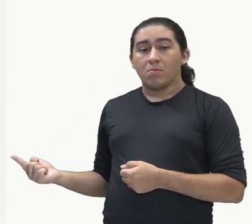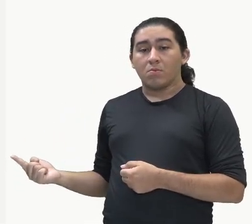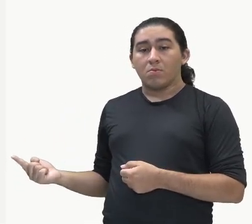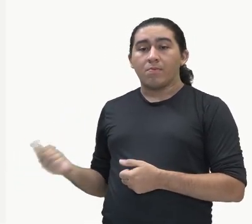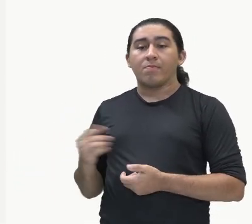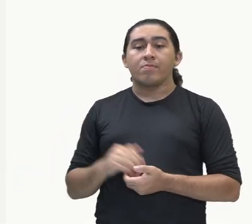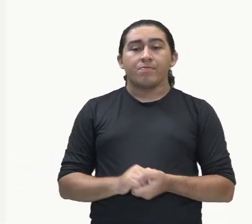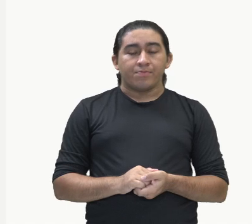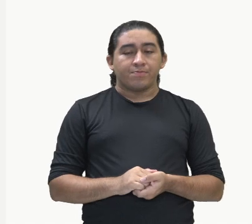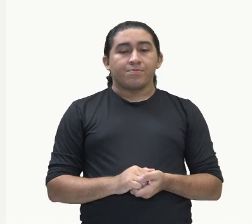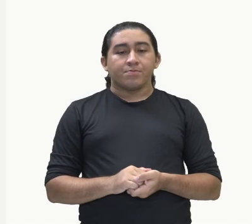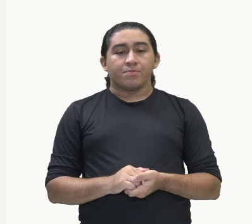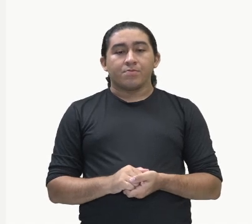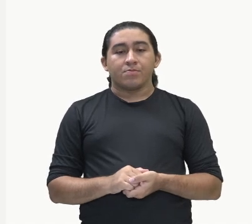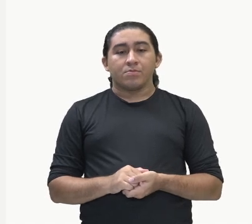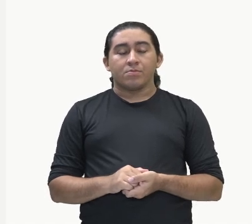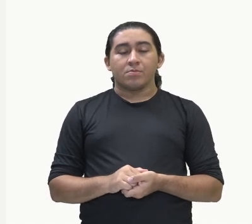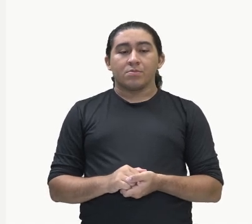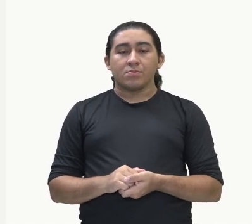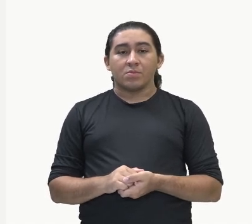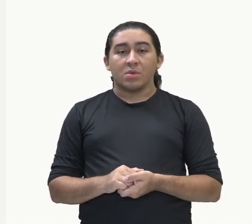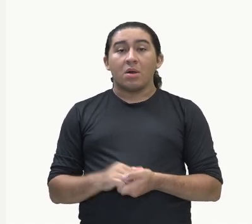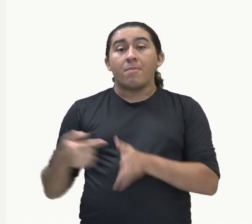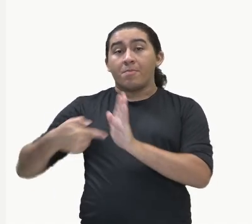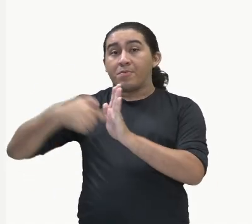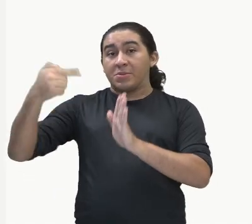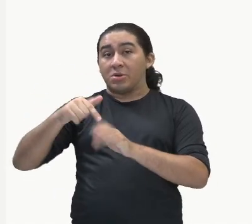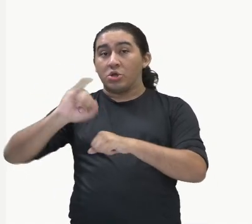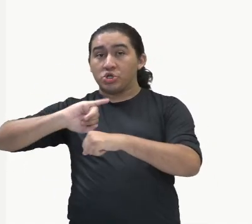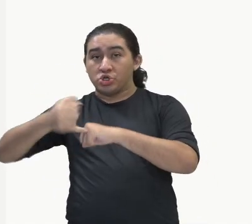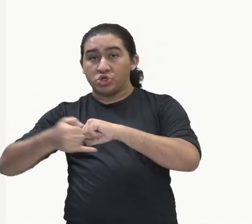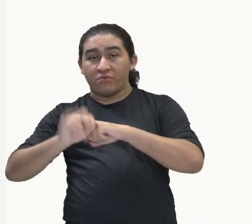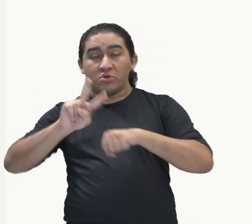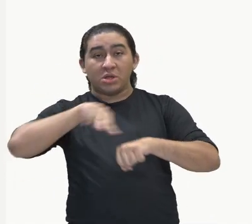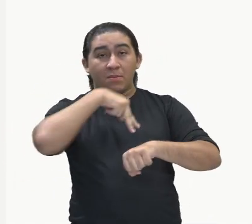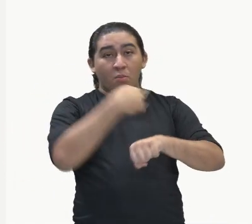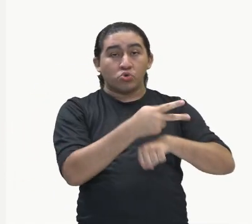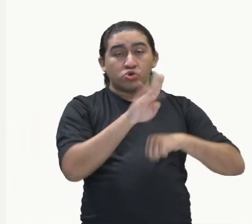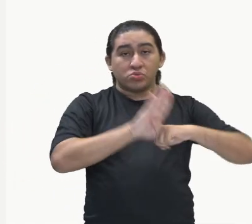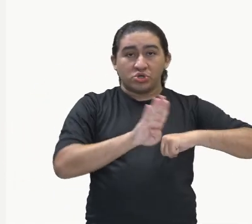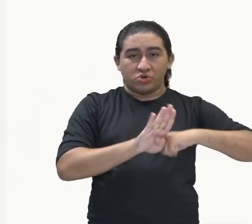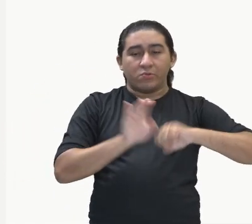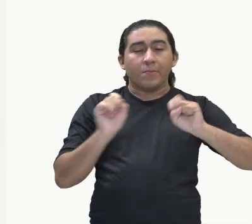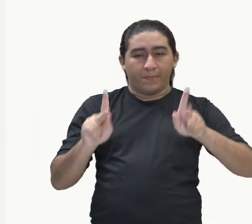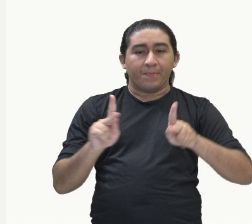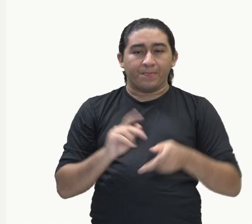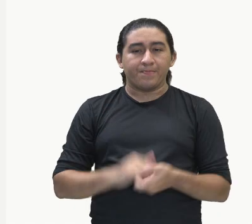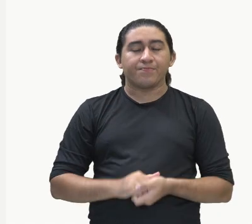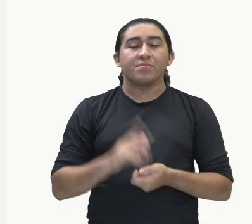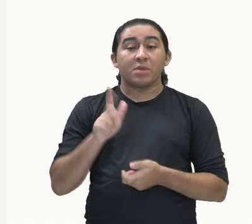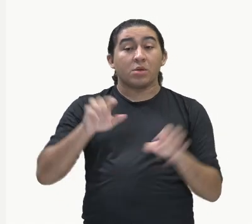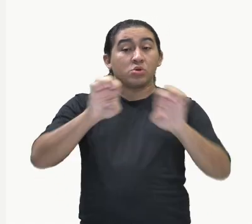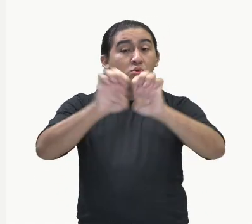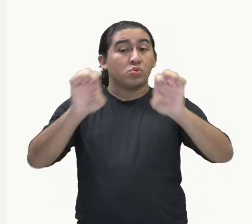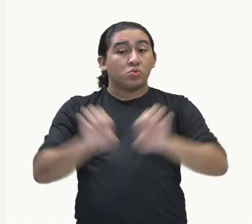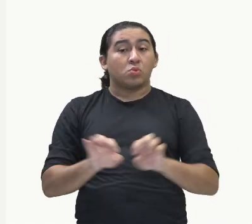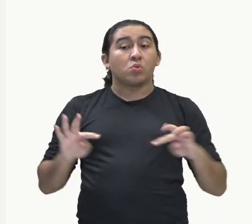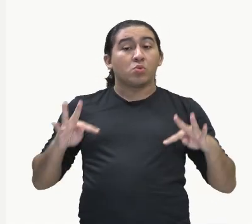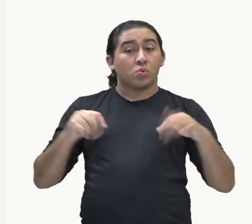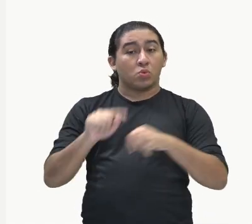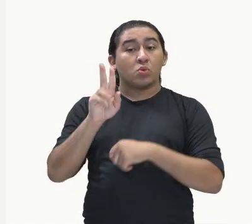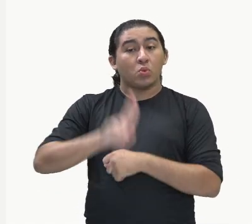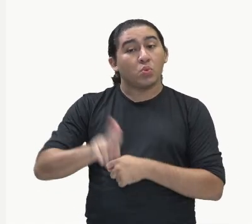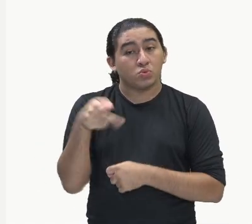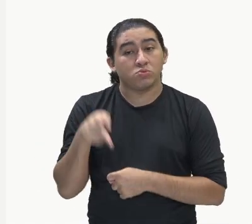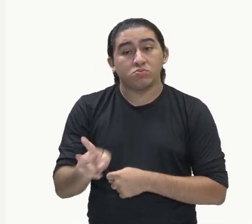e aqui o substantivo, tá? Repare nessa posição. Primeiro vem o adjetivo, depois o substantivo. Essa é a estrutura, gente, mais